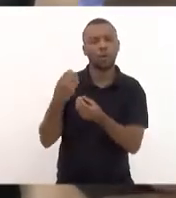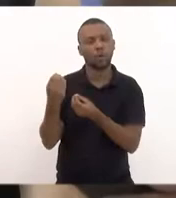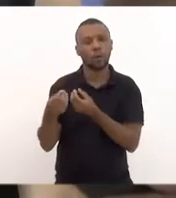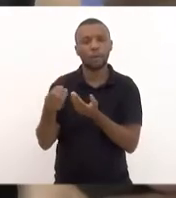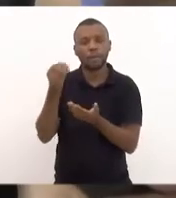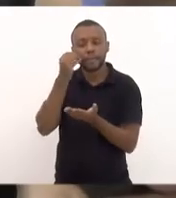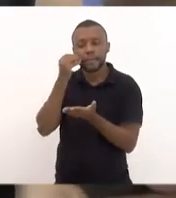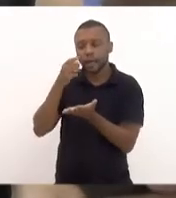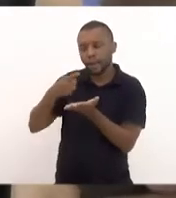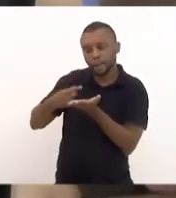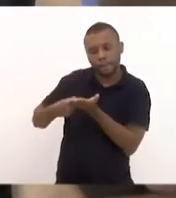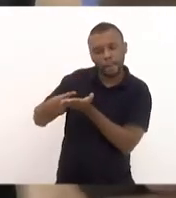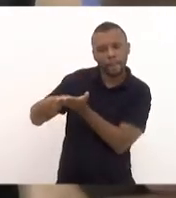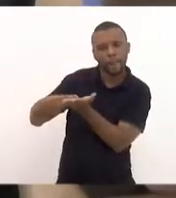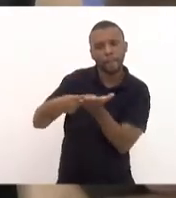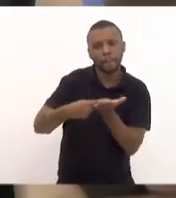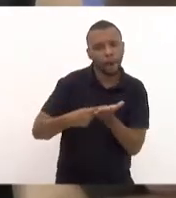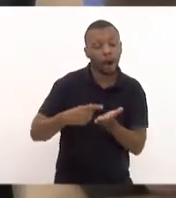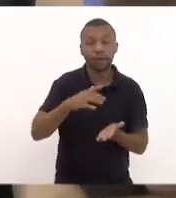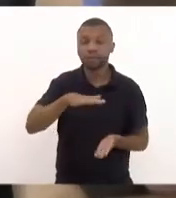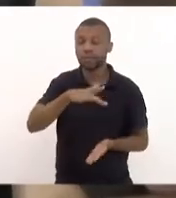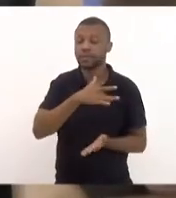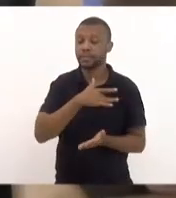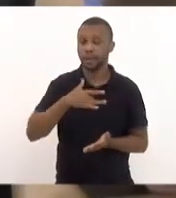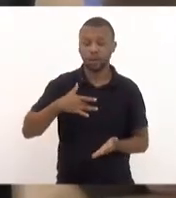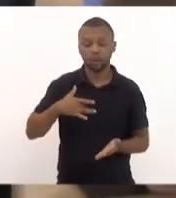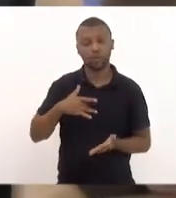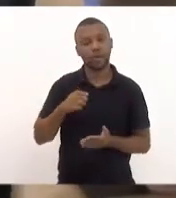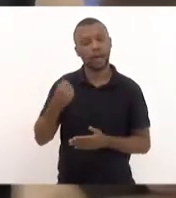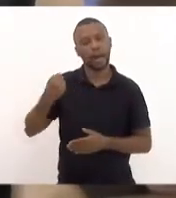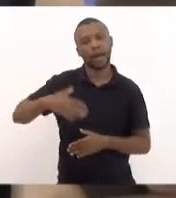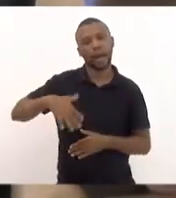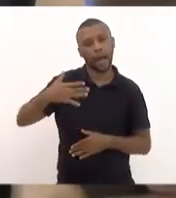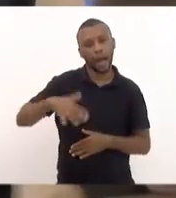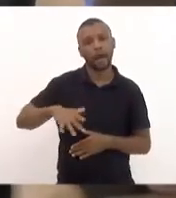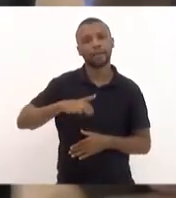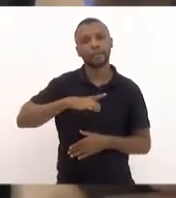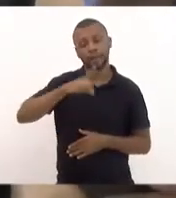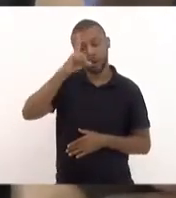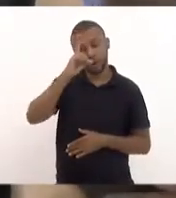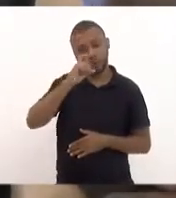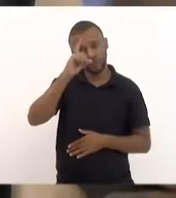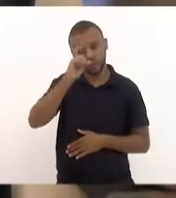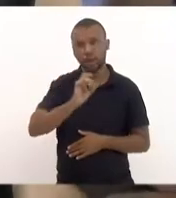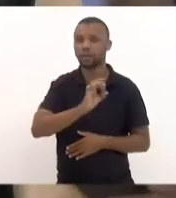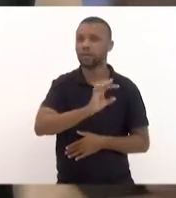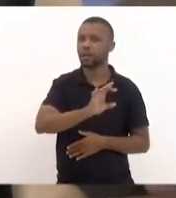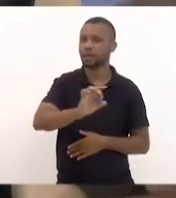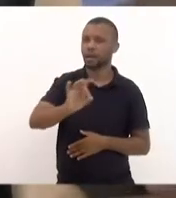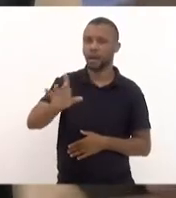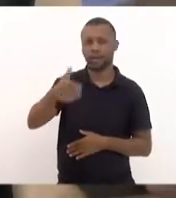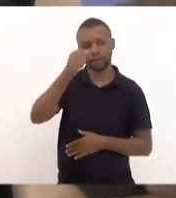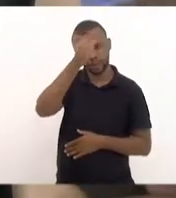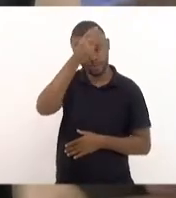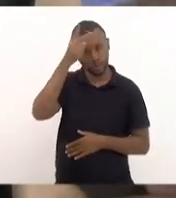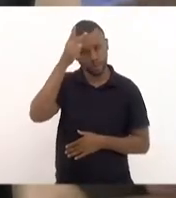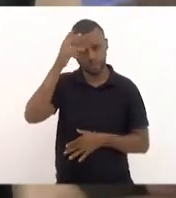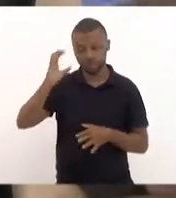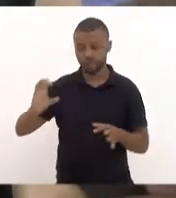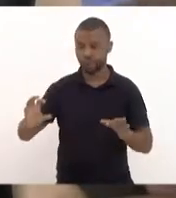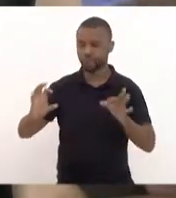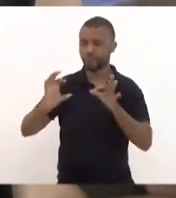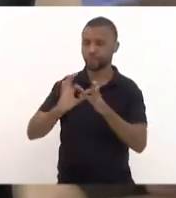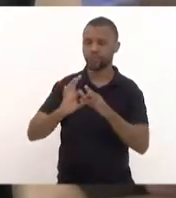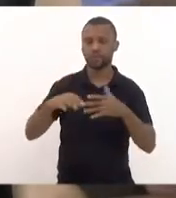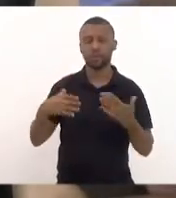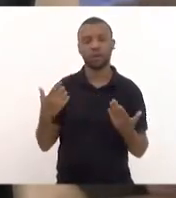né? Enfim, a área de saúde é muito cara, não precisa ter um hospital em cada município, enfim, pensar tudo de forma integrada. E aí a Câmara, que